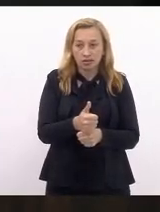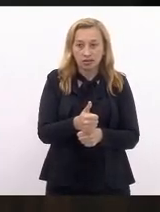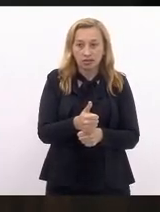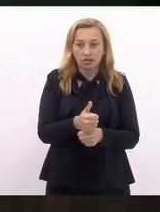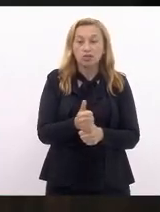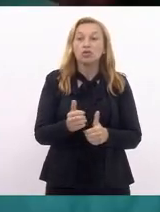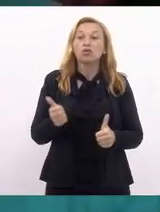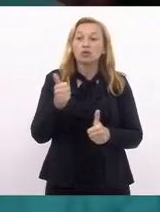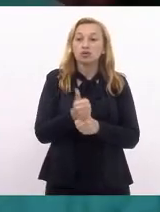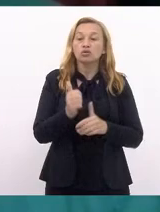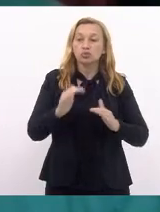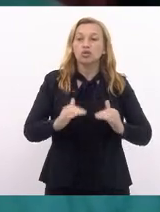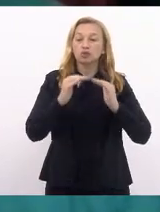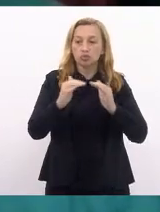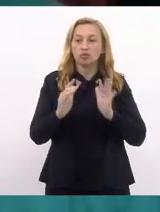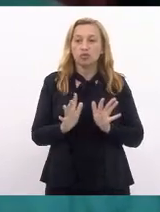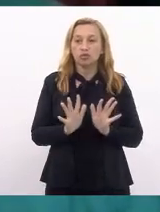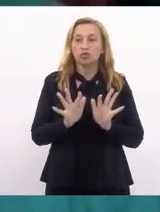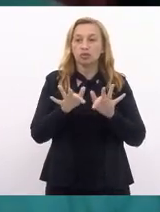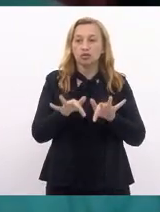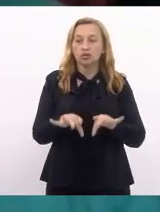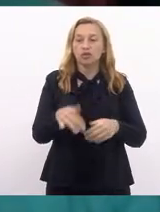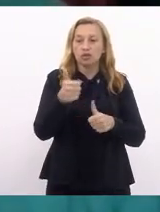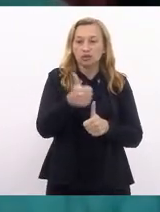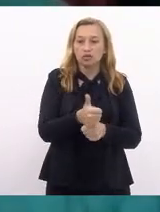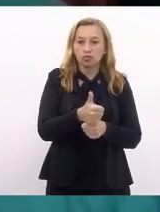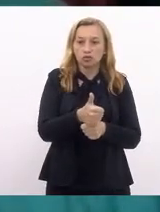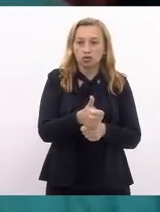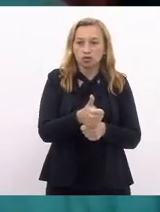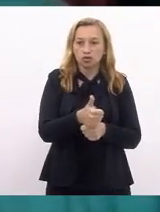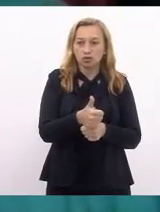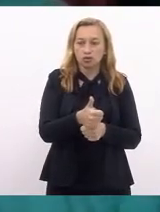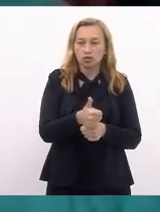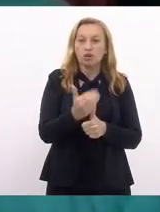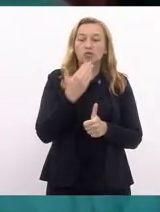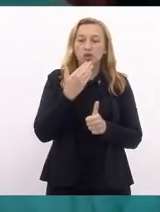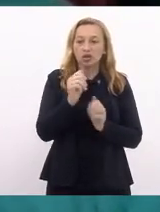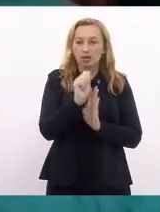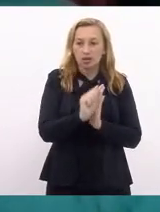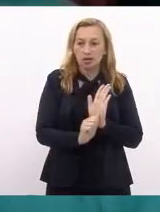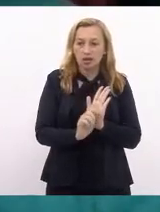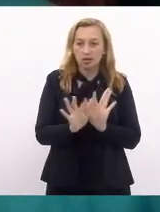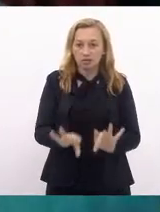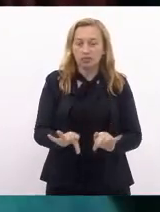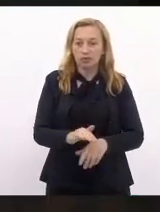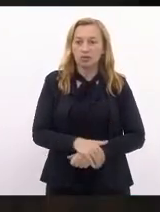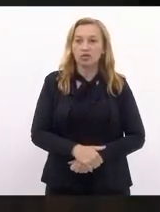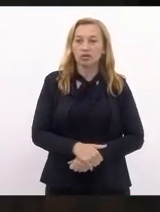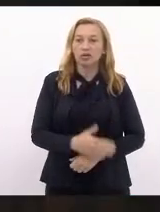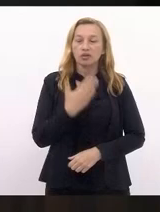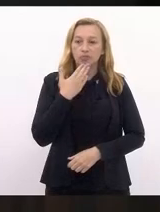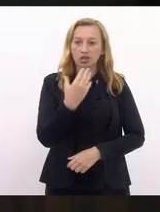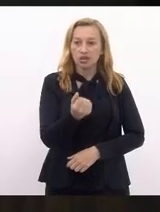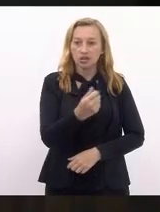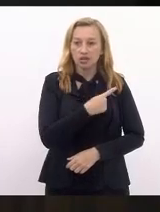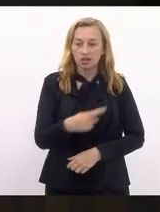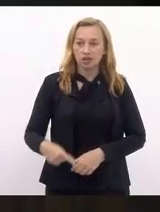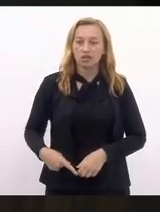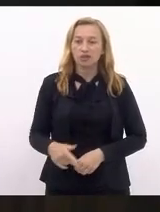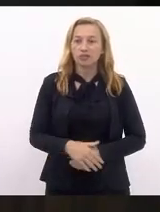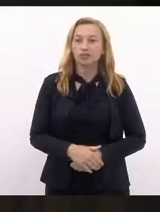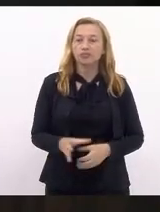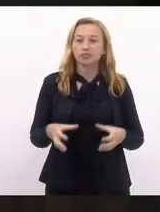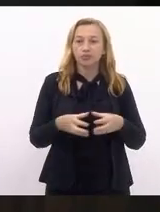consumo emenda concluindo o substitutivo e sua digitado forma sinal de redação que a presença de férias